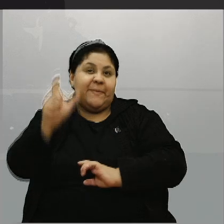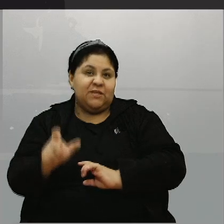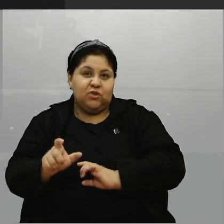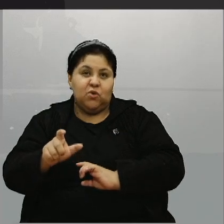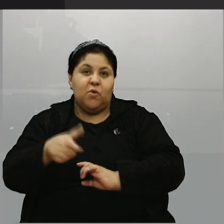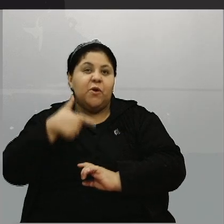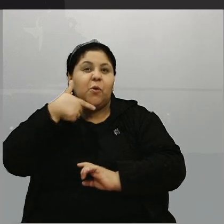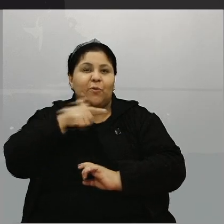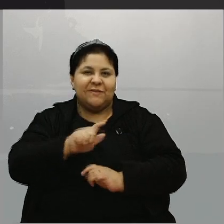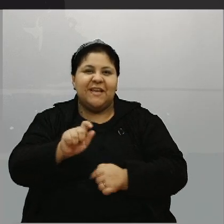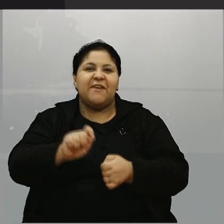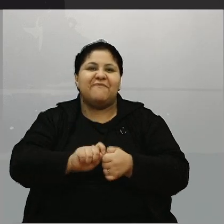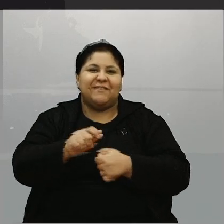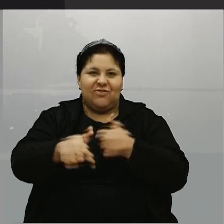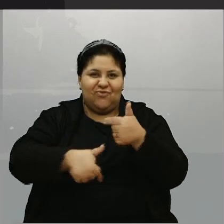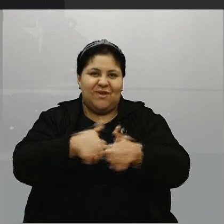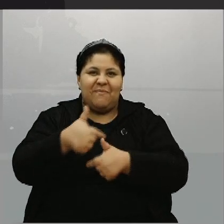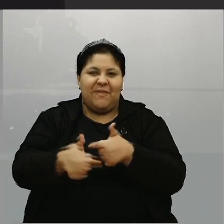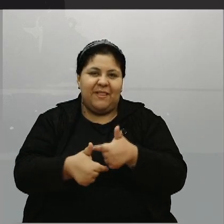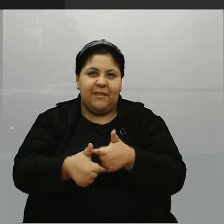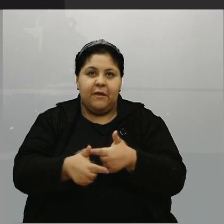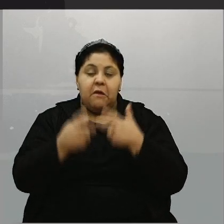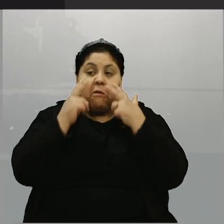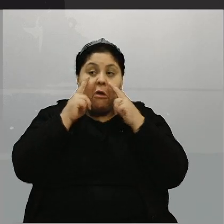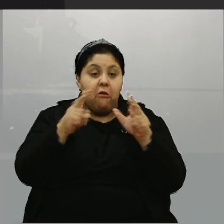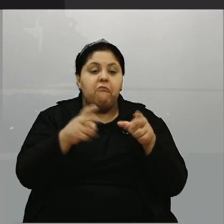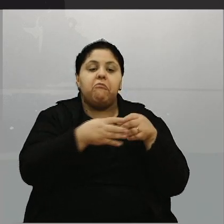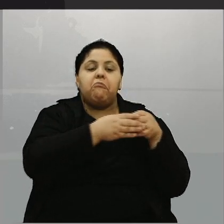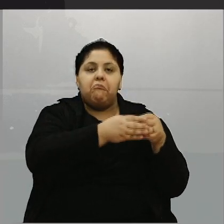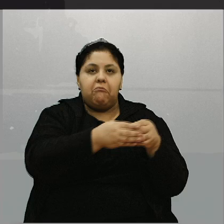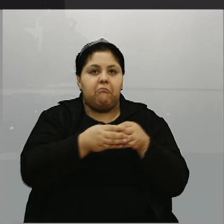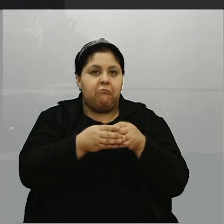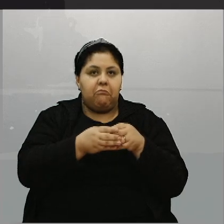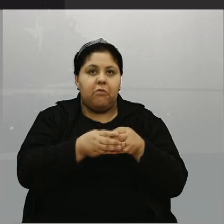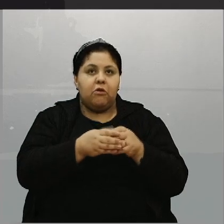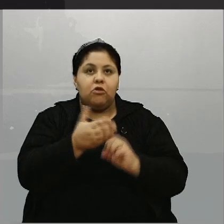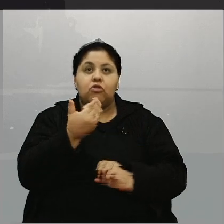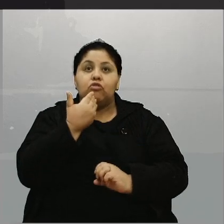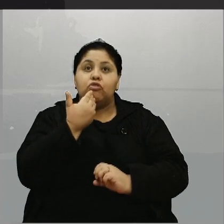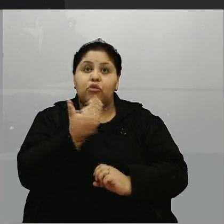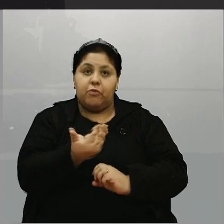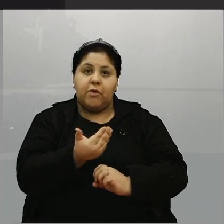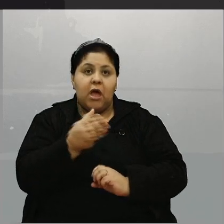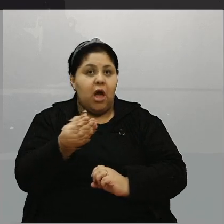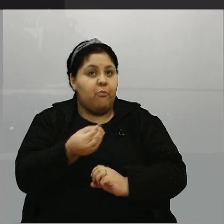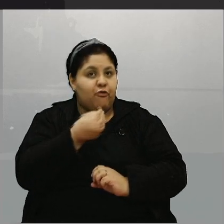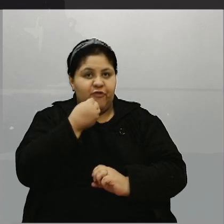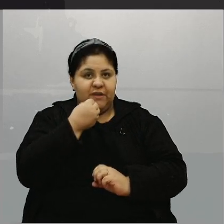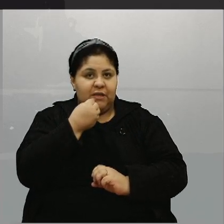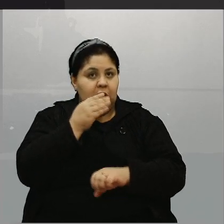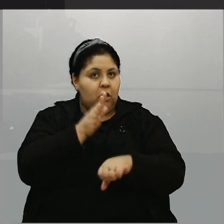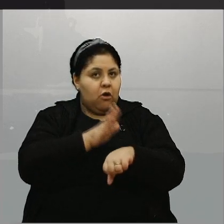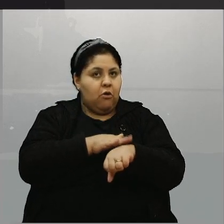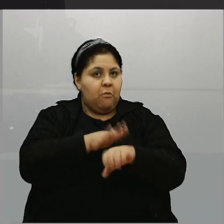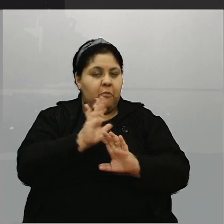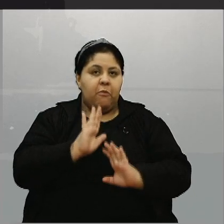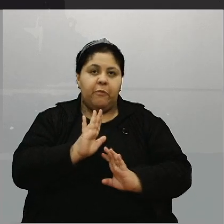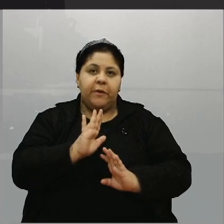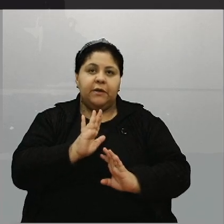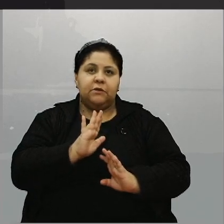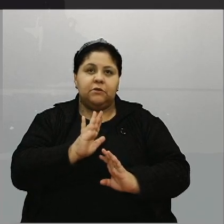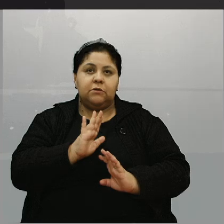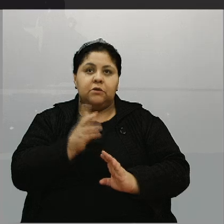Fiz questão, quando chegar ali os funcionários, olha, eu não estou querendo vir aqui tirar proveito político, eu não sou candidato, que estou querendo